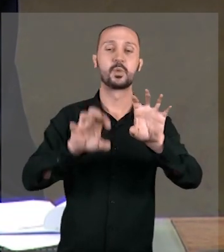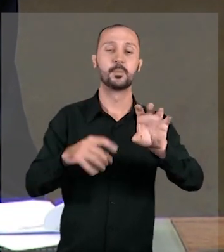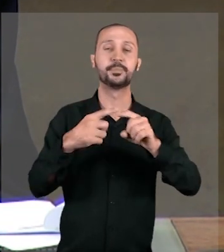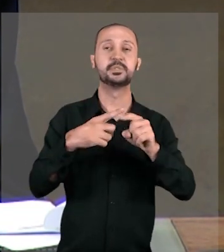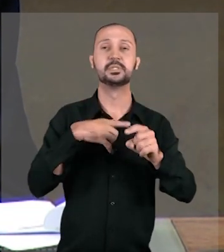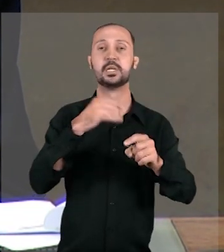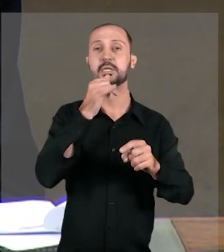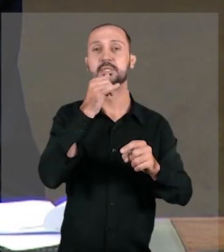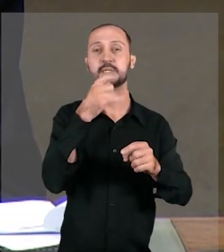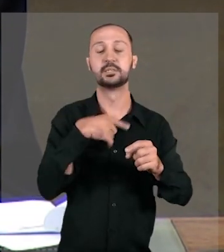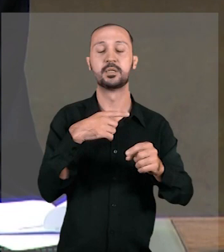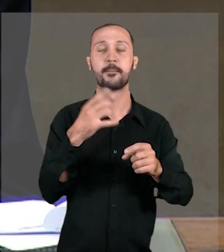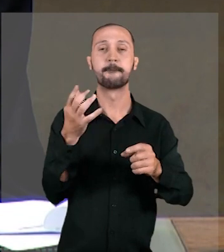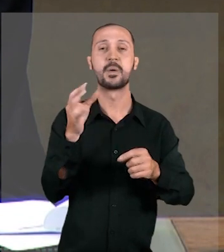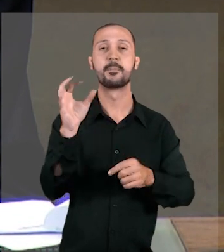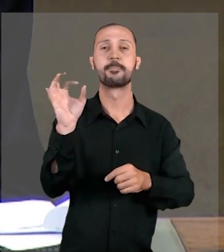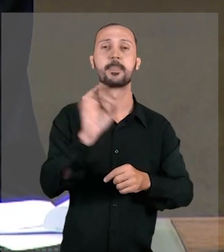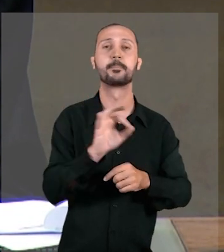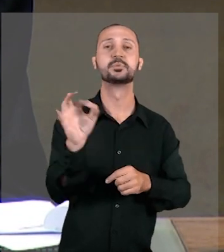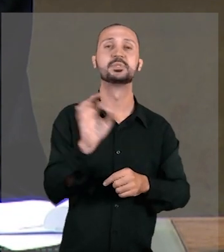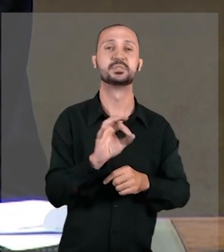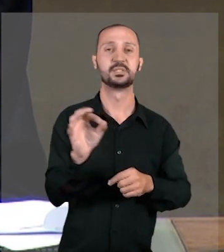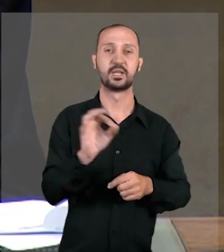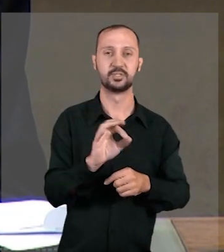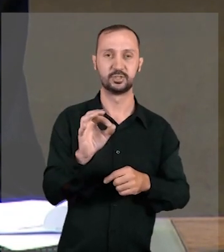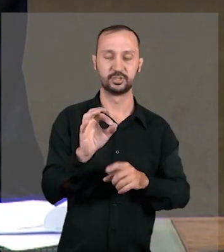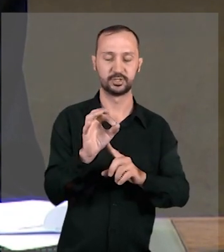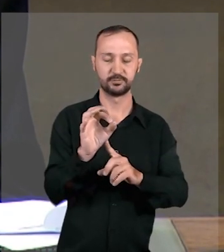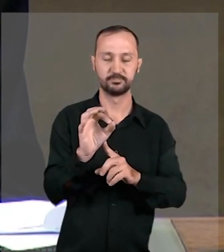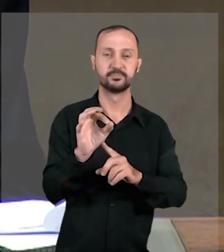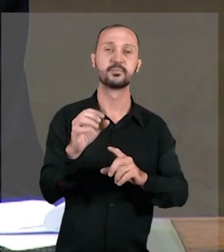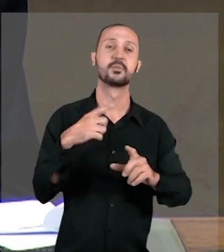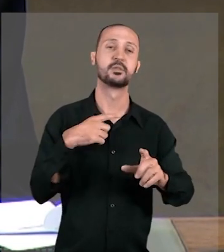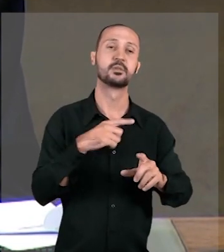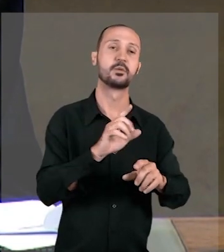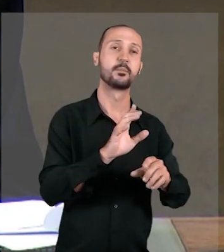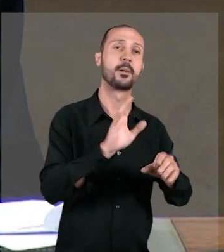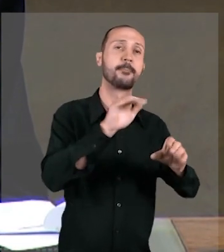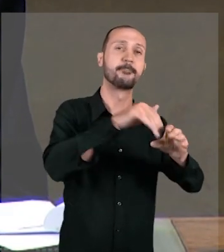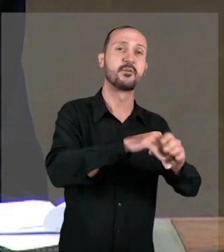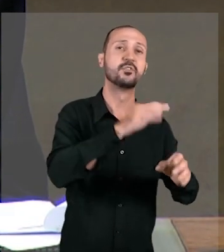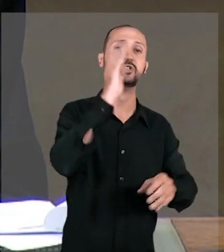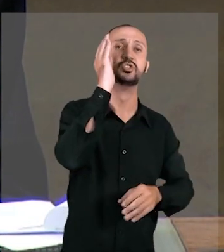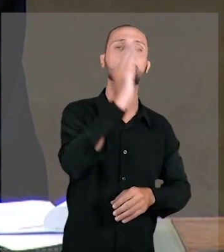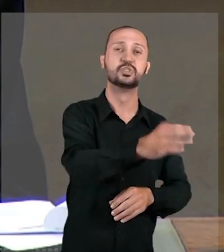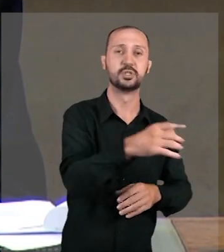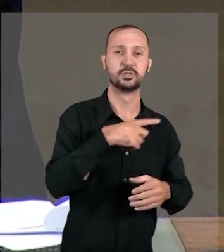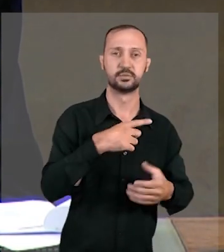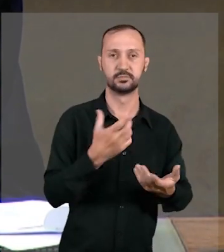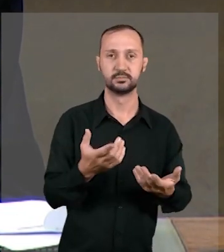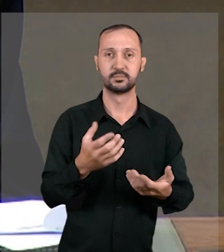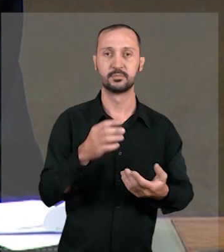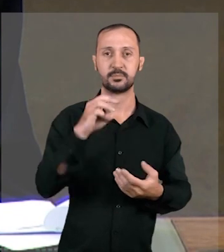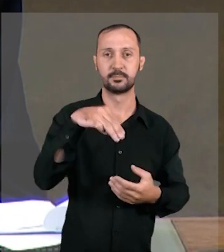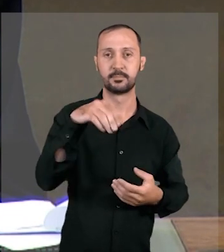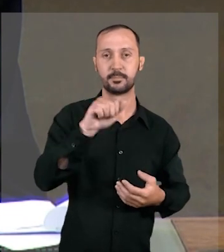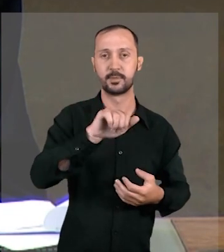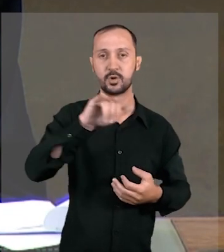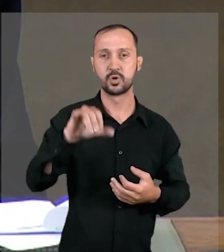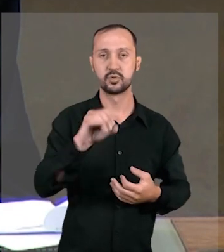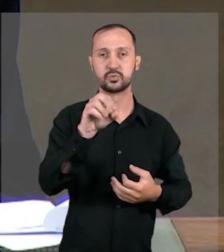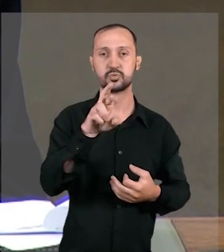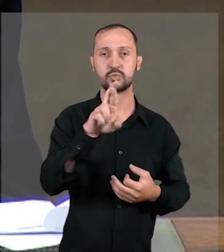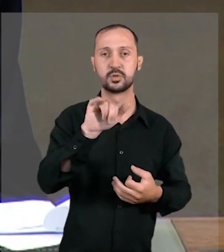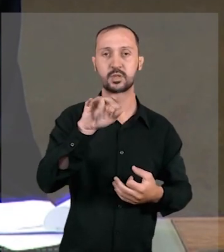ele conjuga, ele tem uma parcela proporcional e uma parcela majoritária. É um modelo que, com grande sucesso,